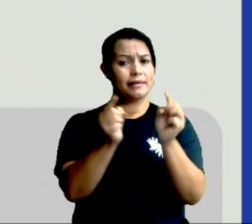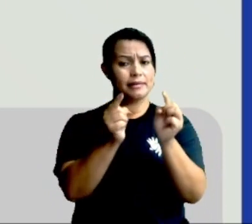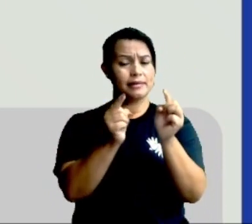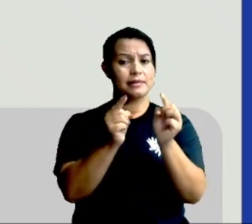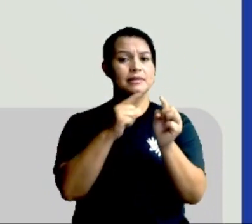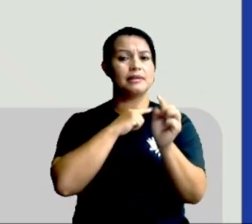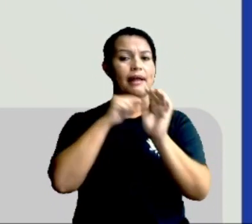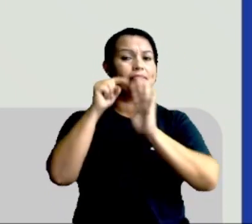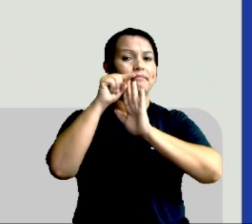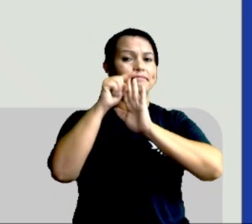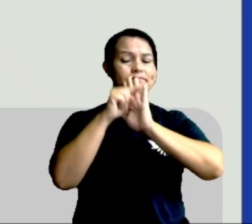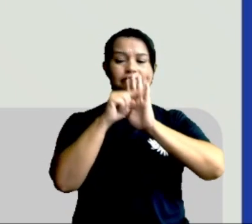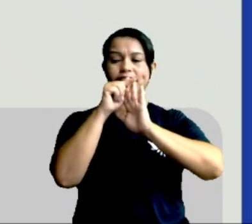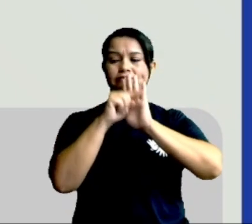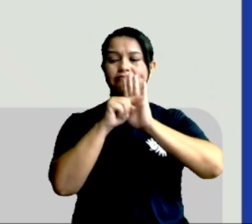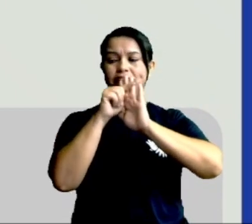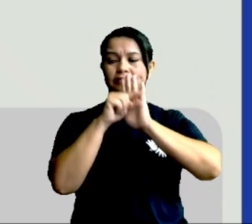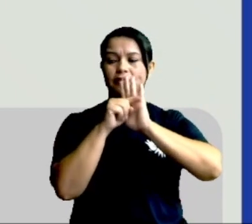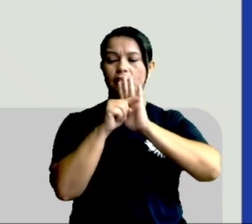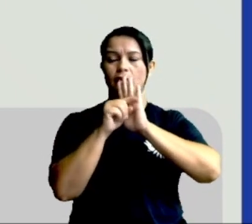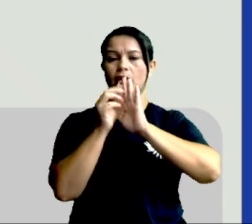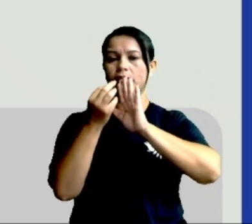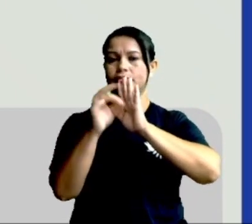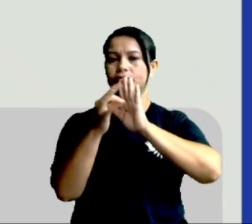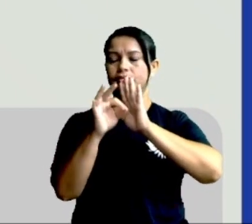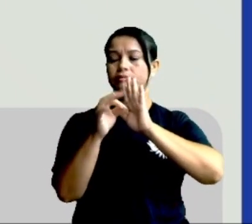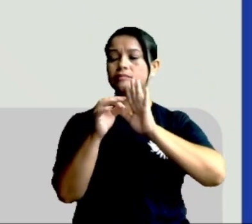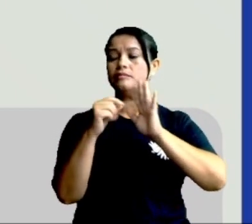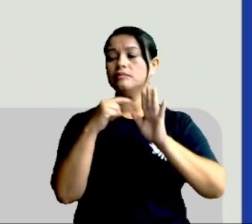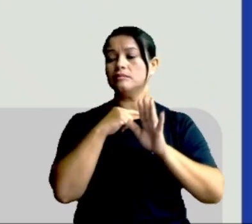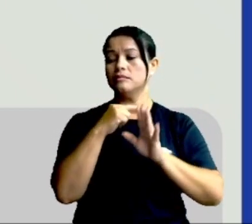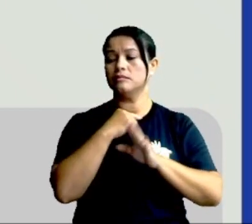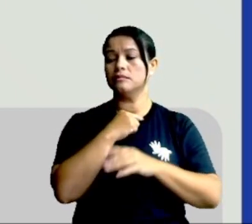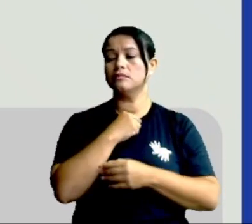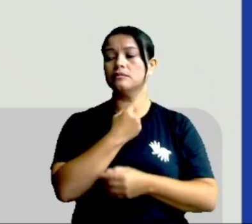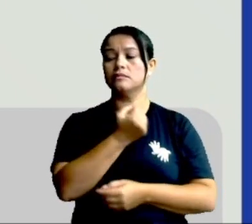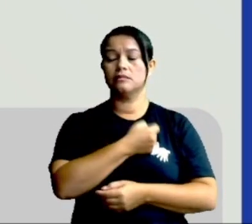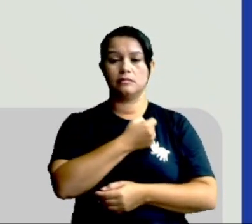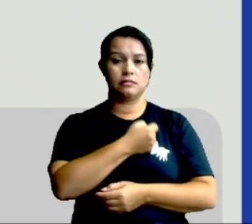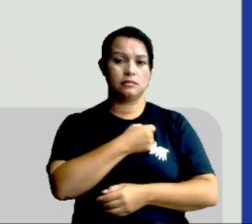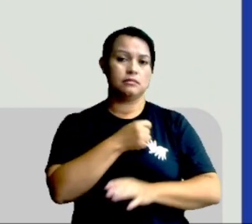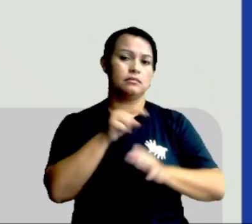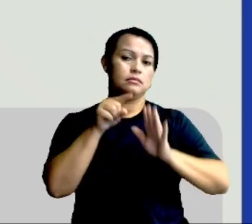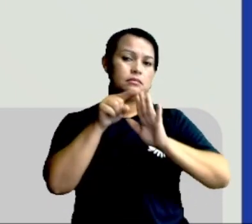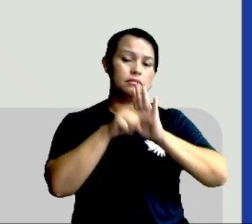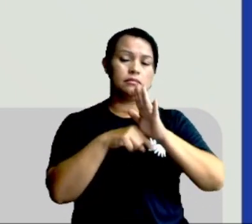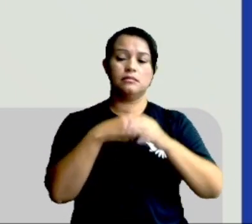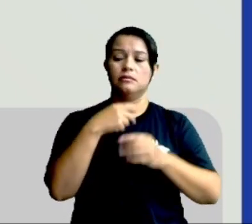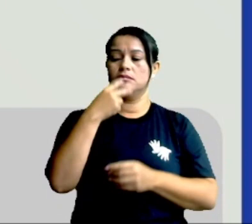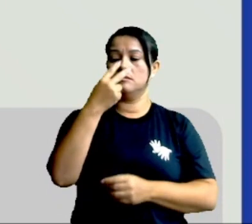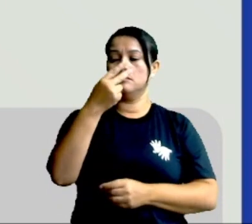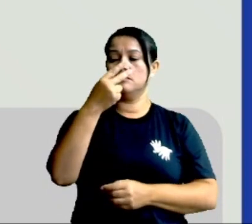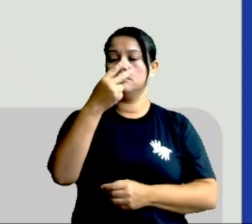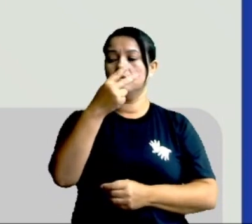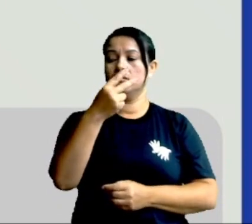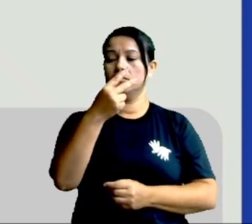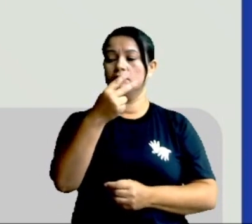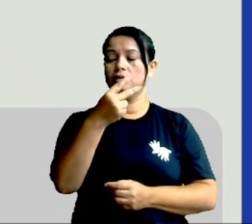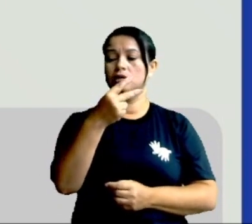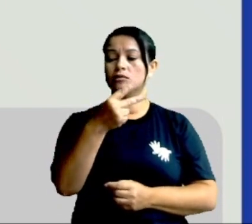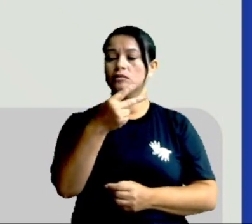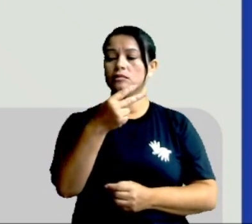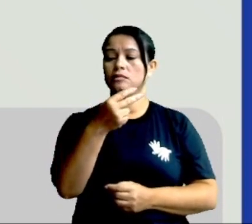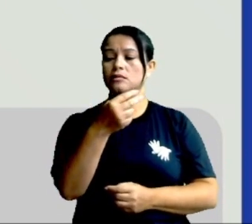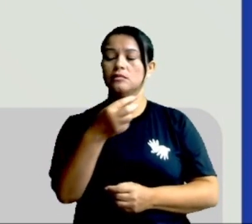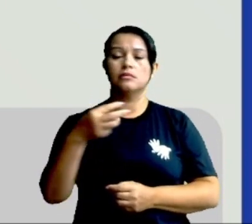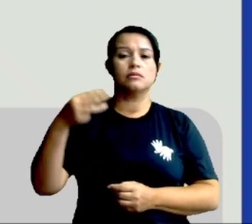quê? Negativo. Tá certo? Eu tenho o número menos 2 elevado a 3. Ou seja, eu